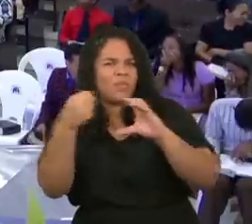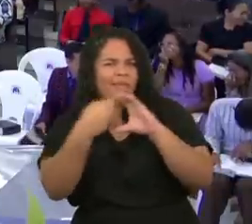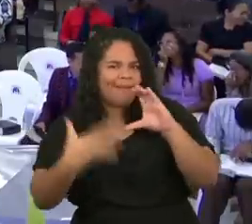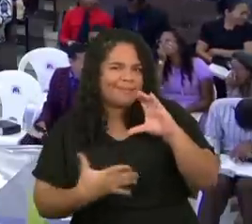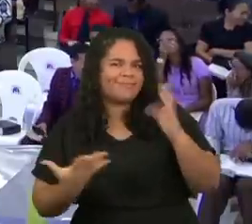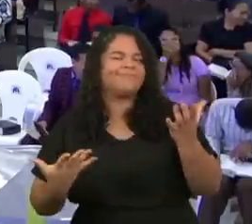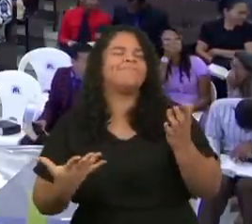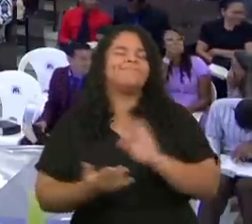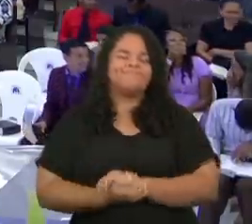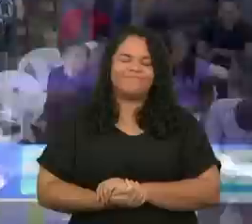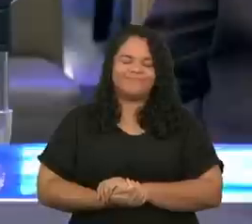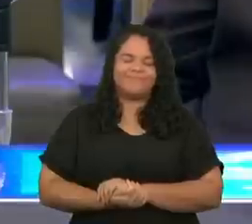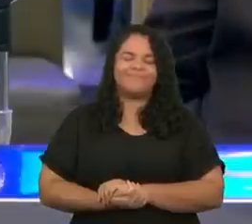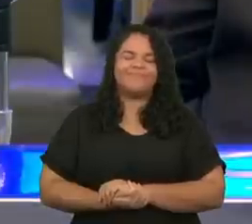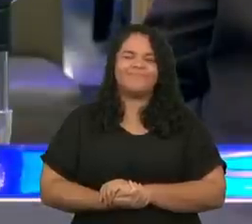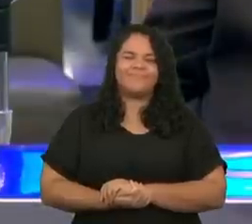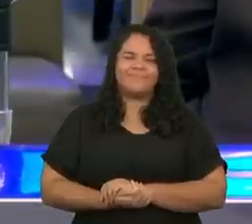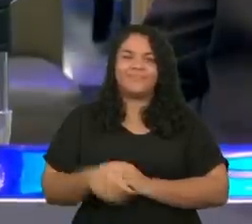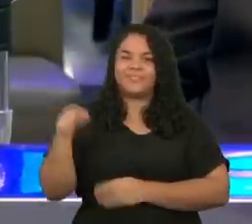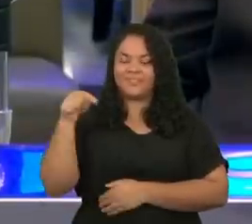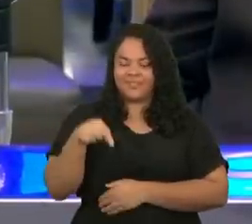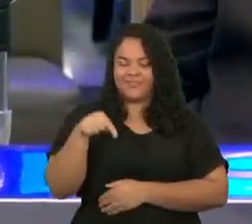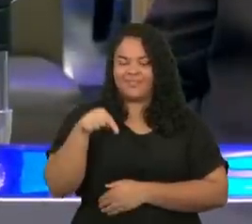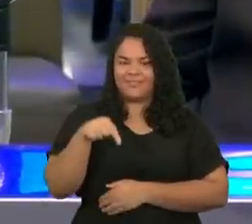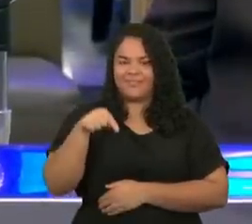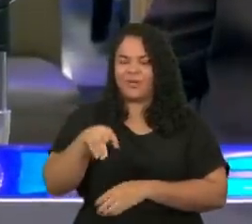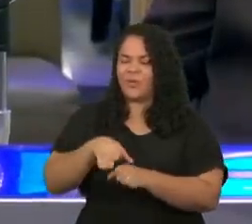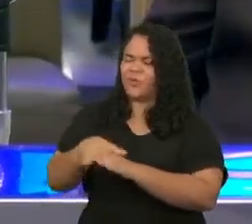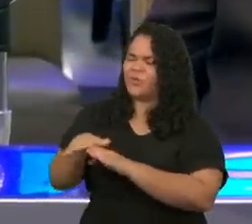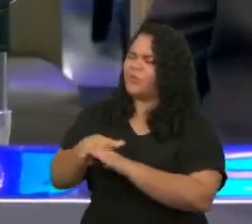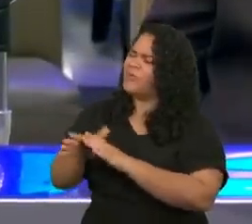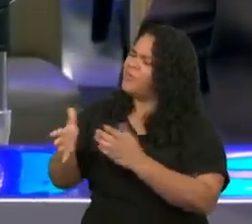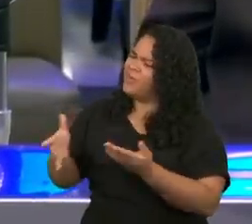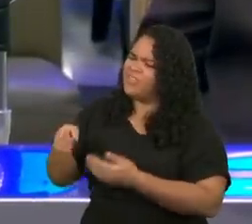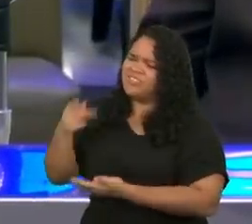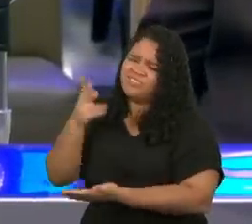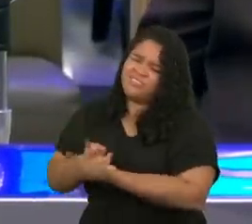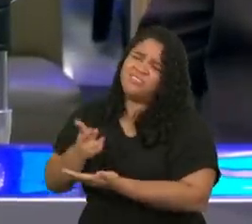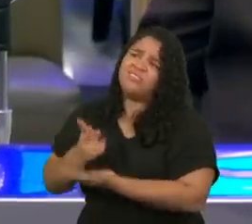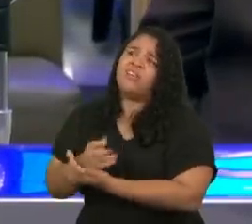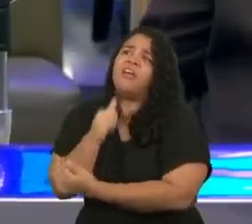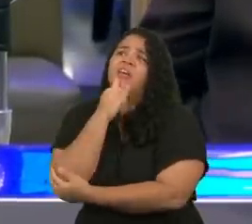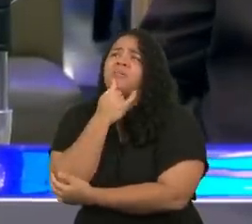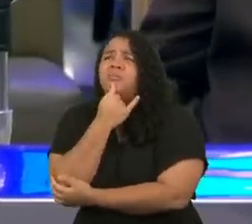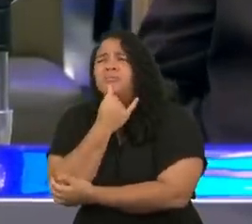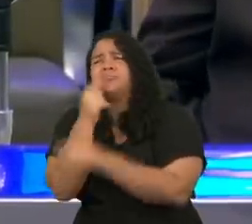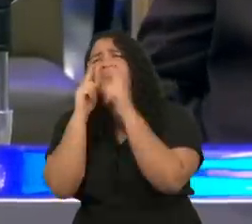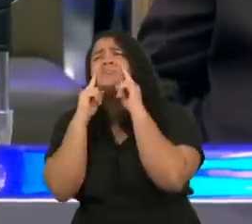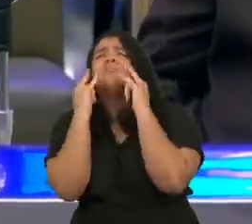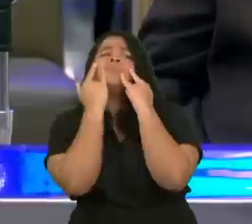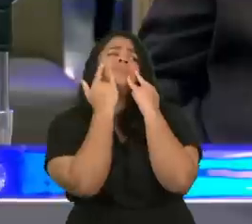aí diz e ele lhes disse porque tu de manhã em manhã tanto